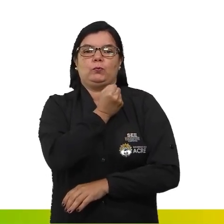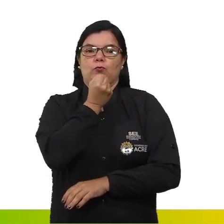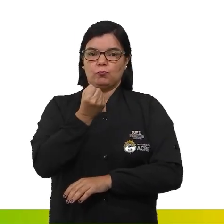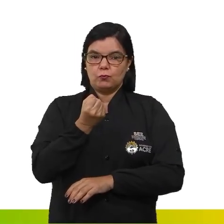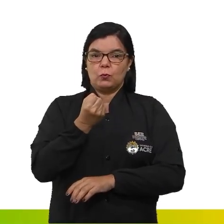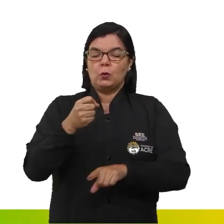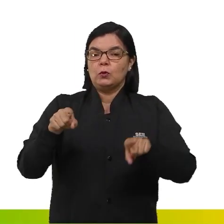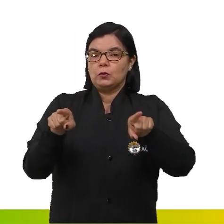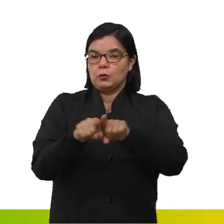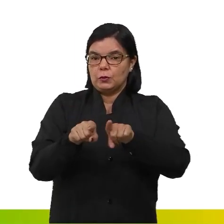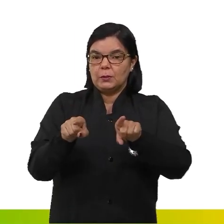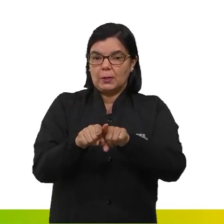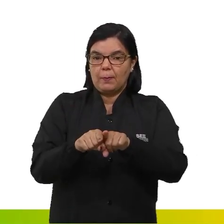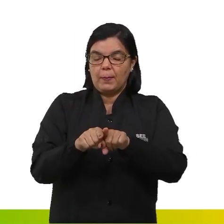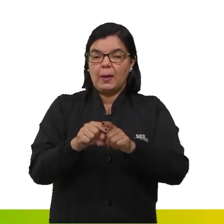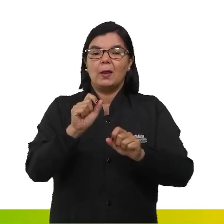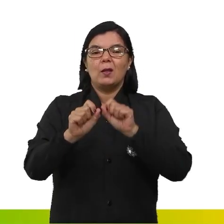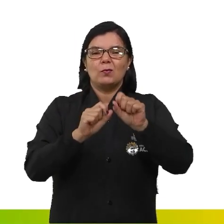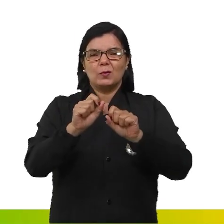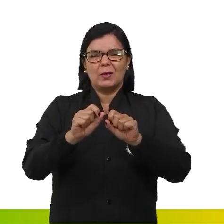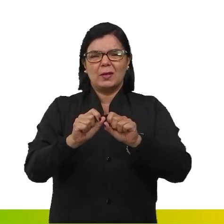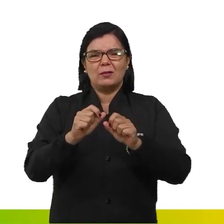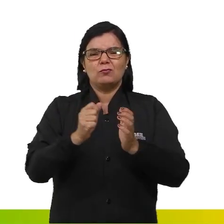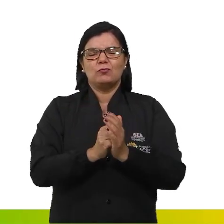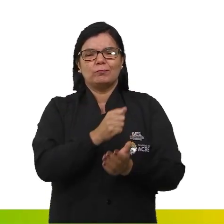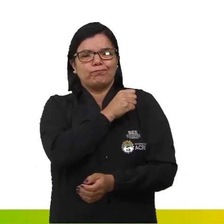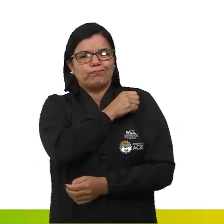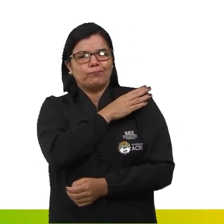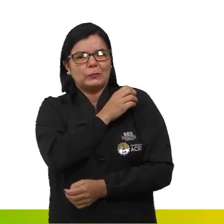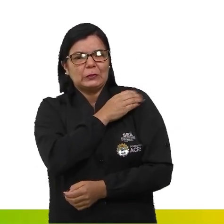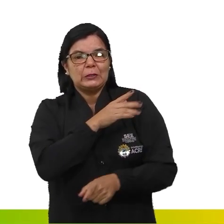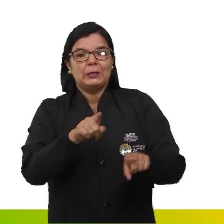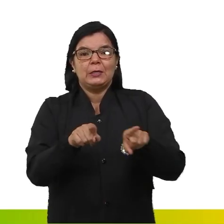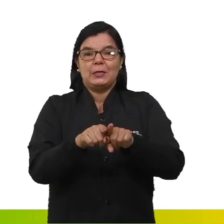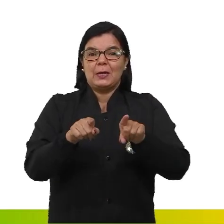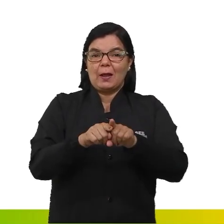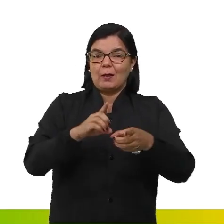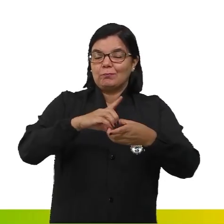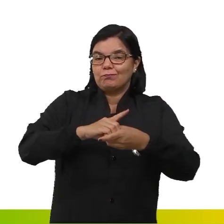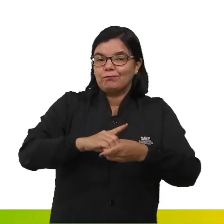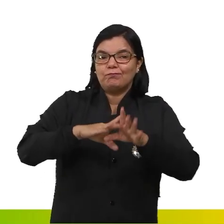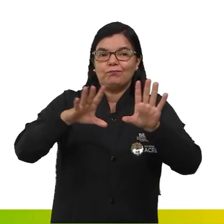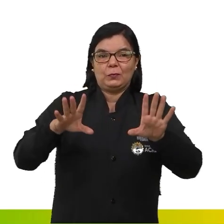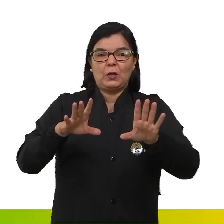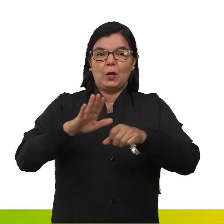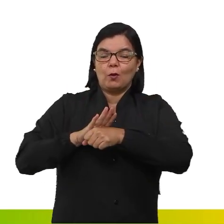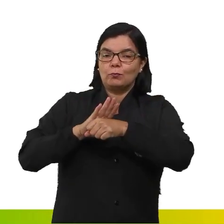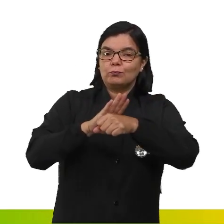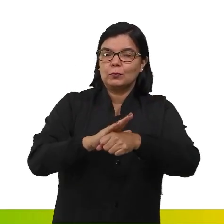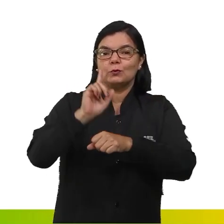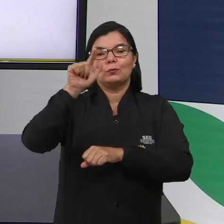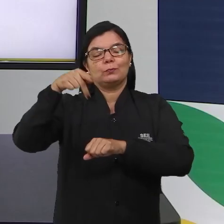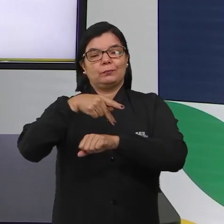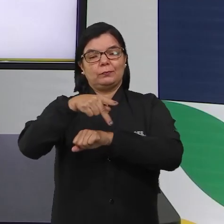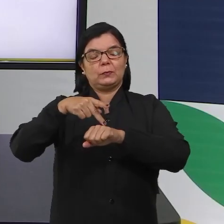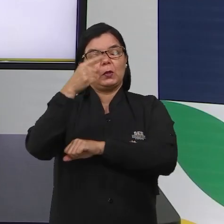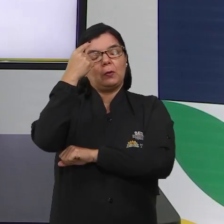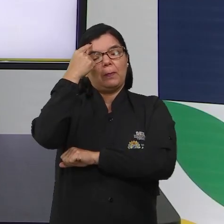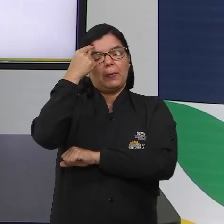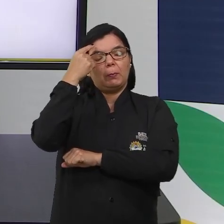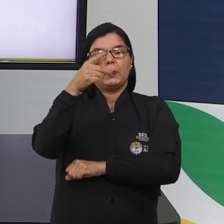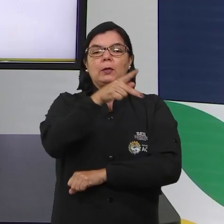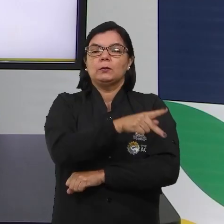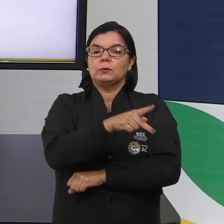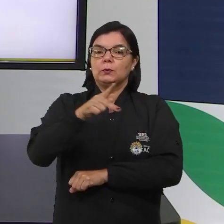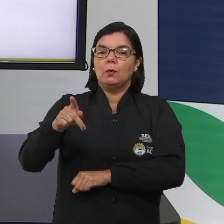xenofobia, ameaça a democracia e a cooperação internacional. Eu fico imaginando o presidente